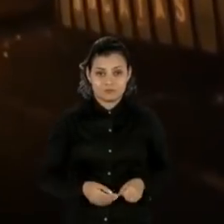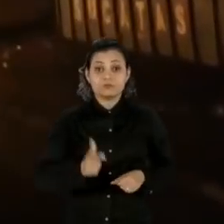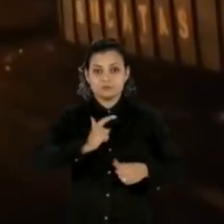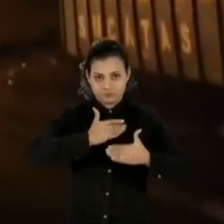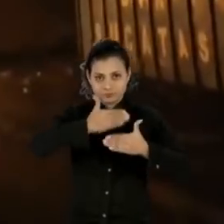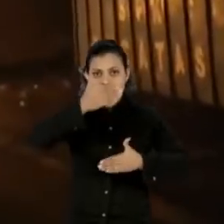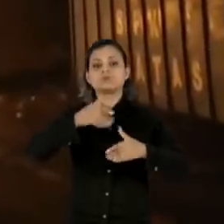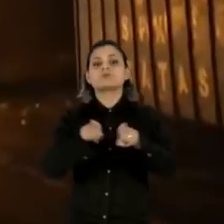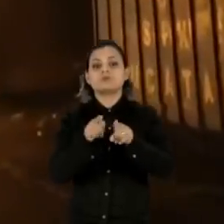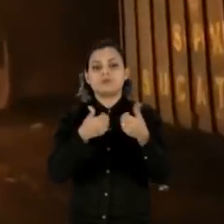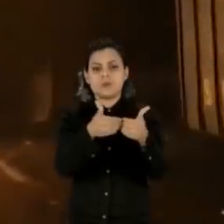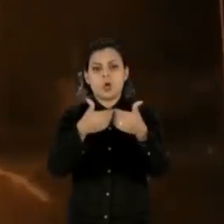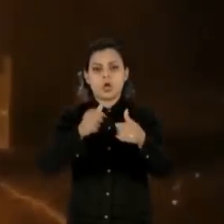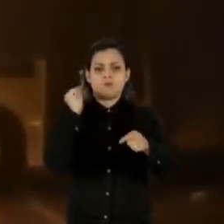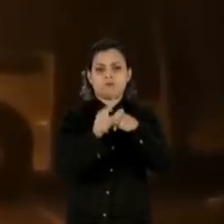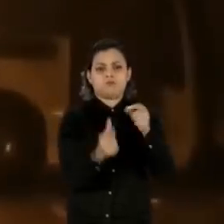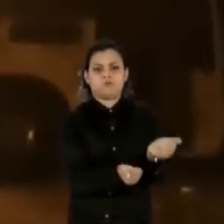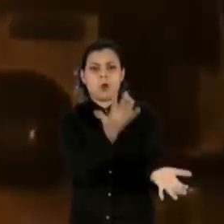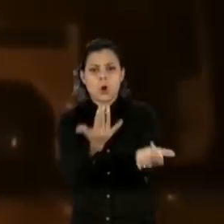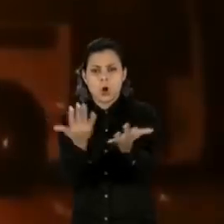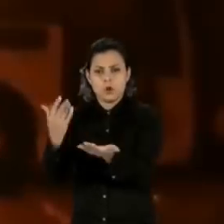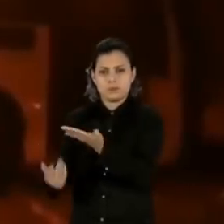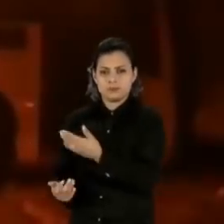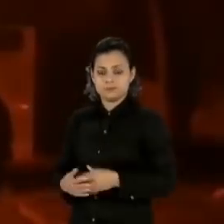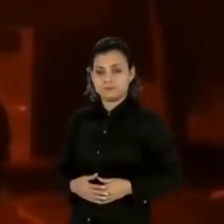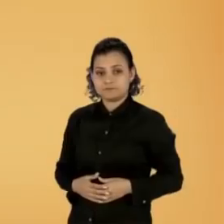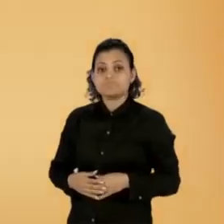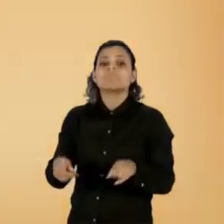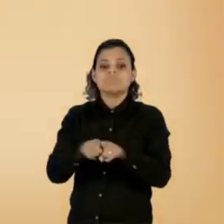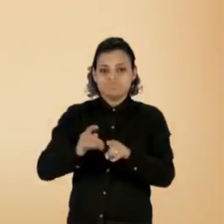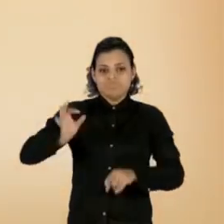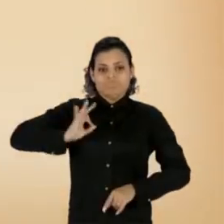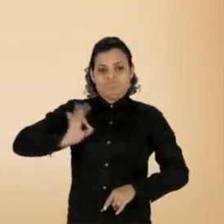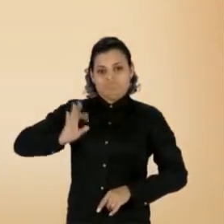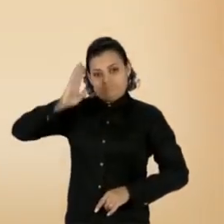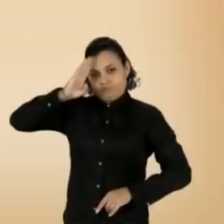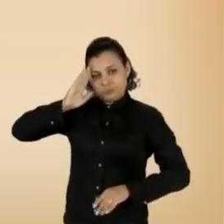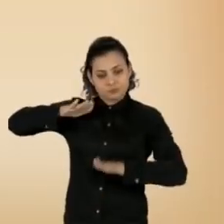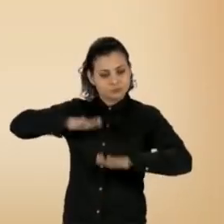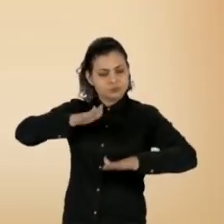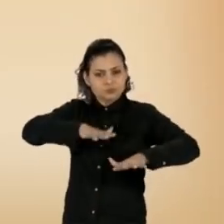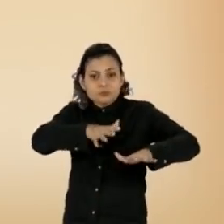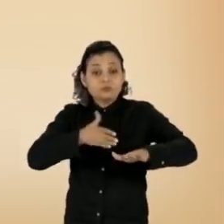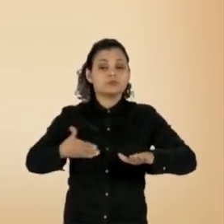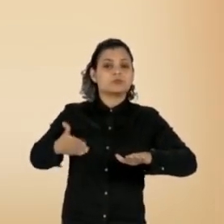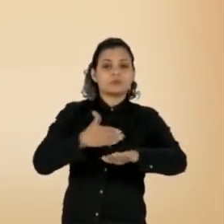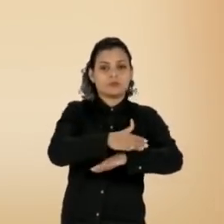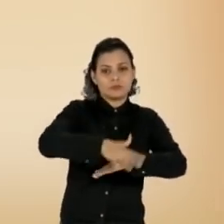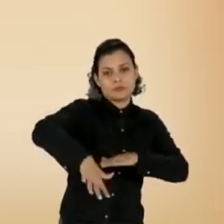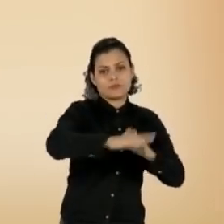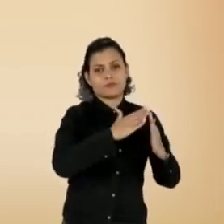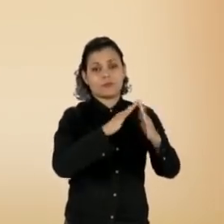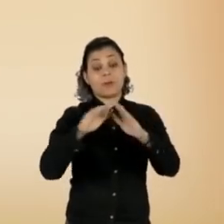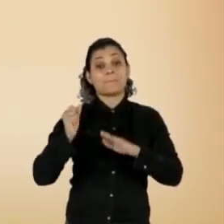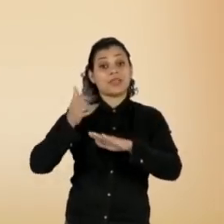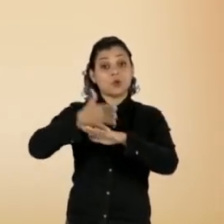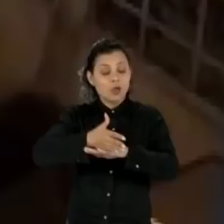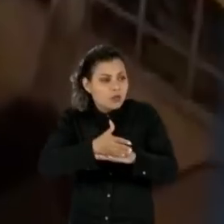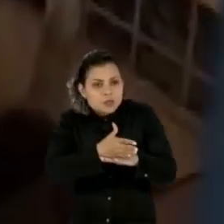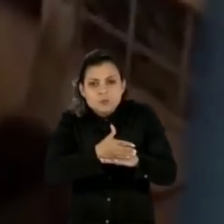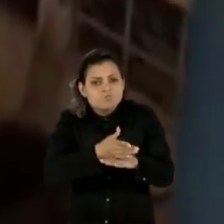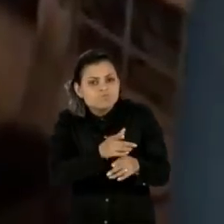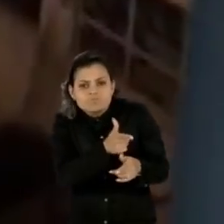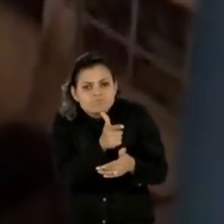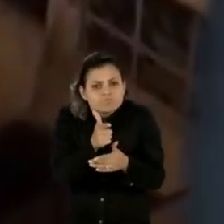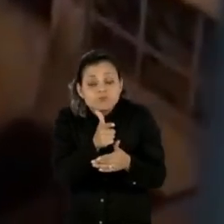barricadas e ônibus foram queimados o batalhão de operações policiais especiais entrou no complexo durante a madrugada